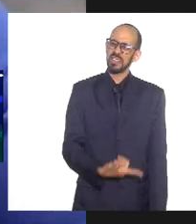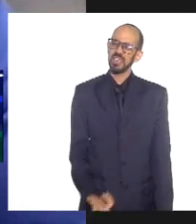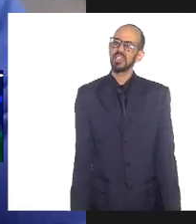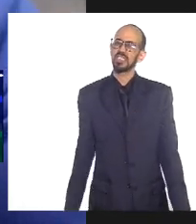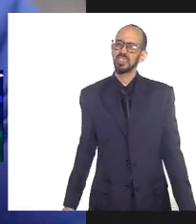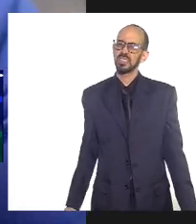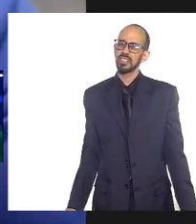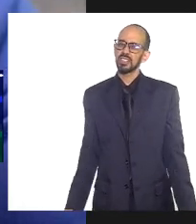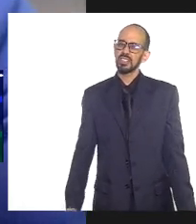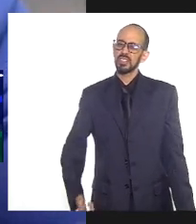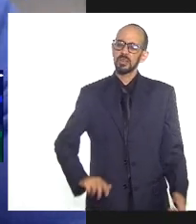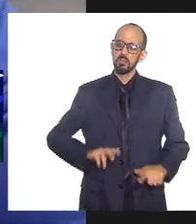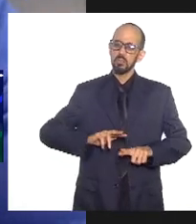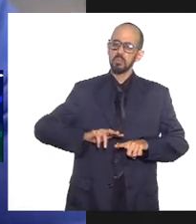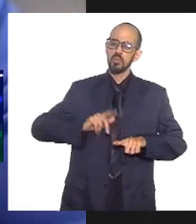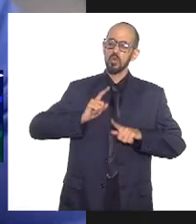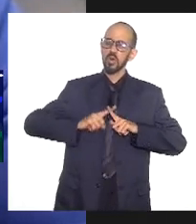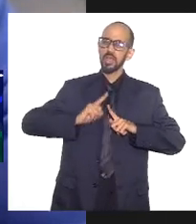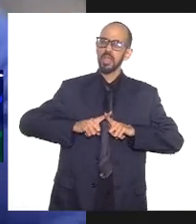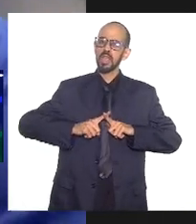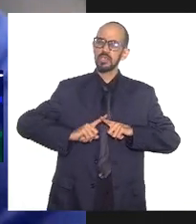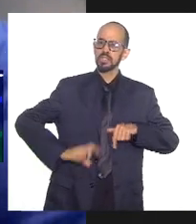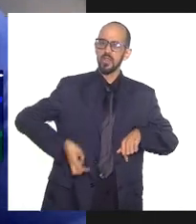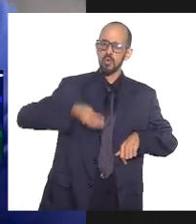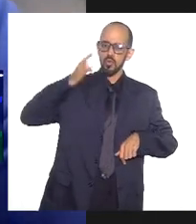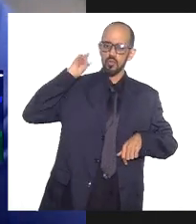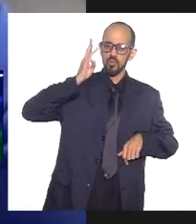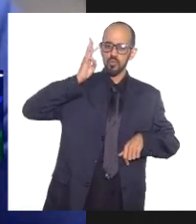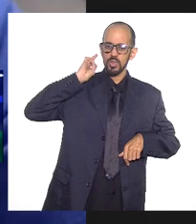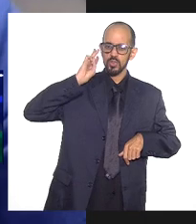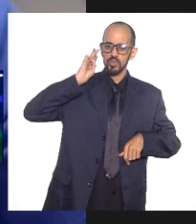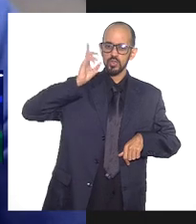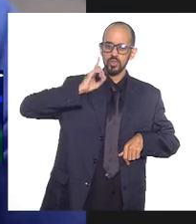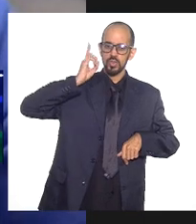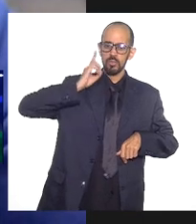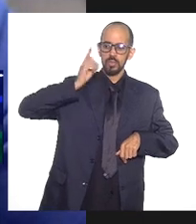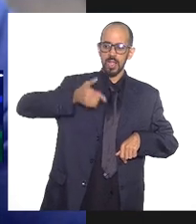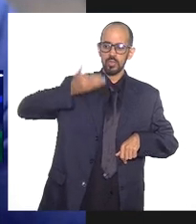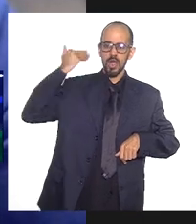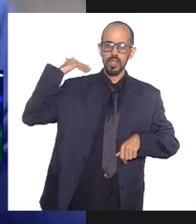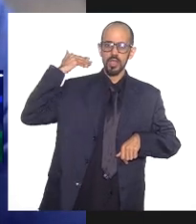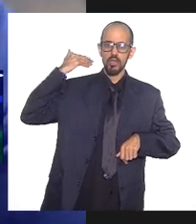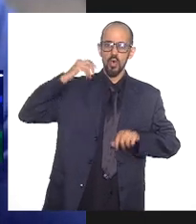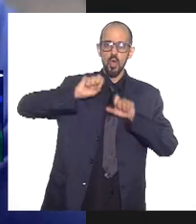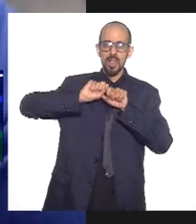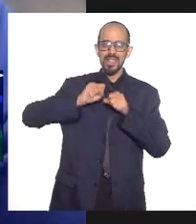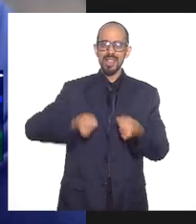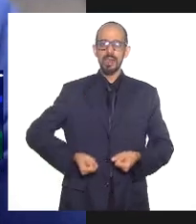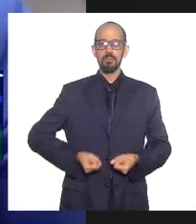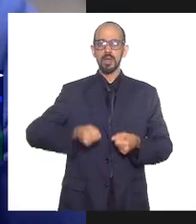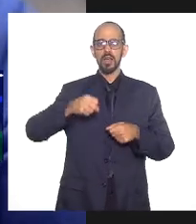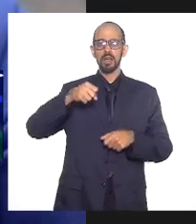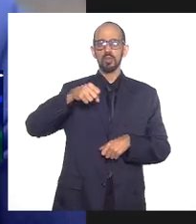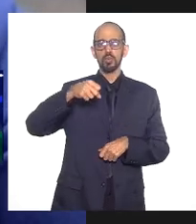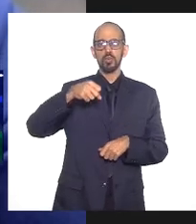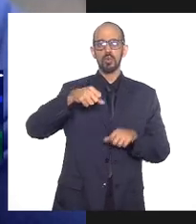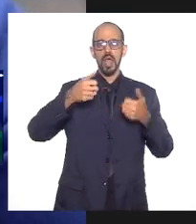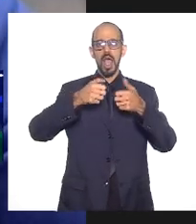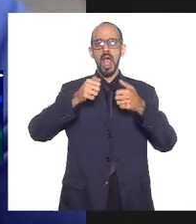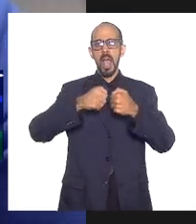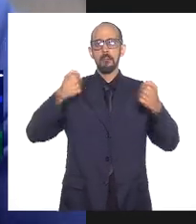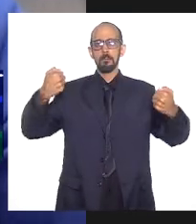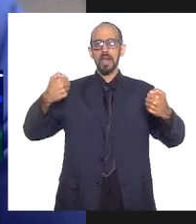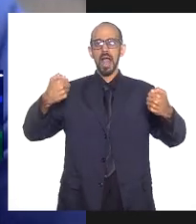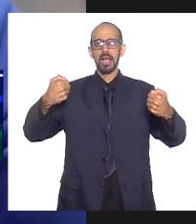contas, estava o Wilson Witzel e o deputado que me antecedeu quebrando a placa de Marielle,